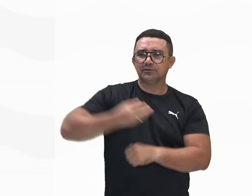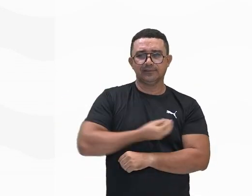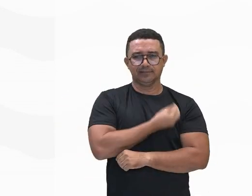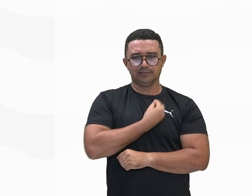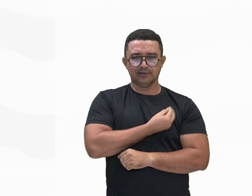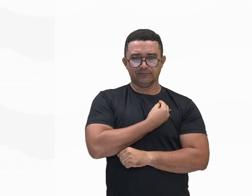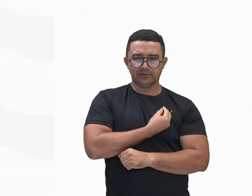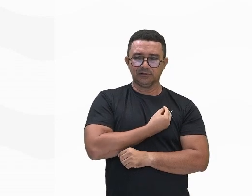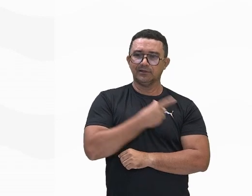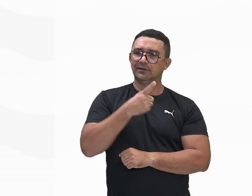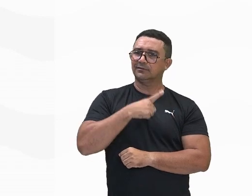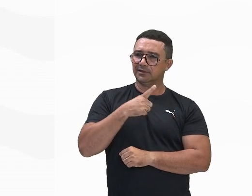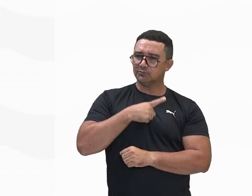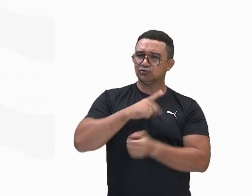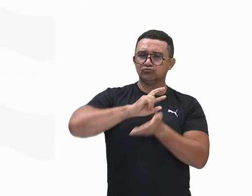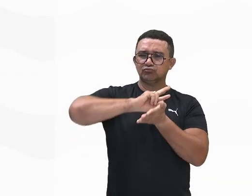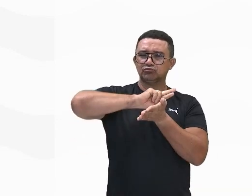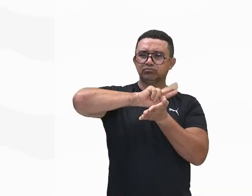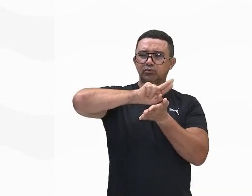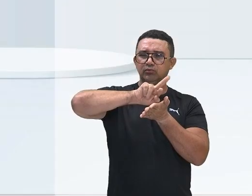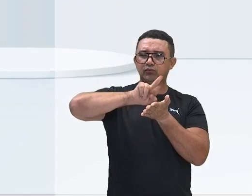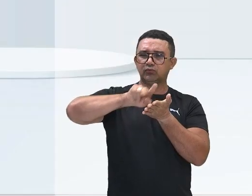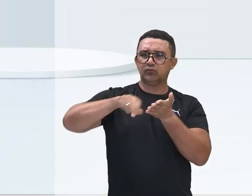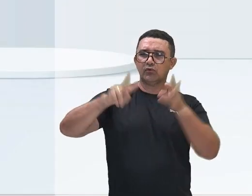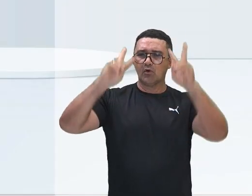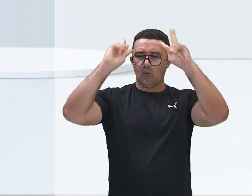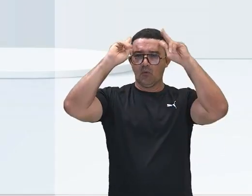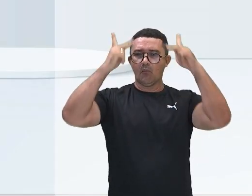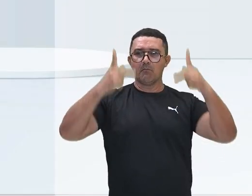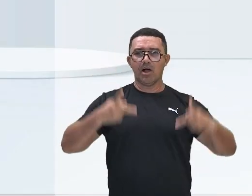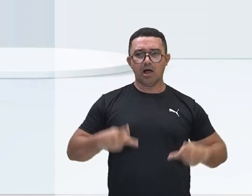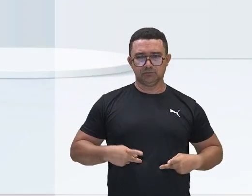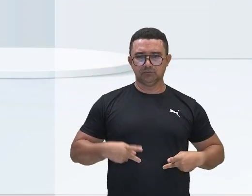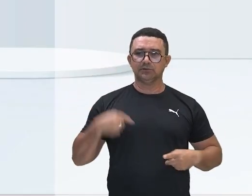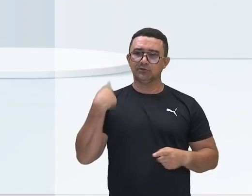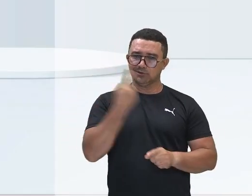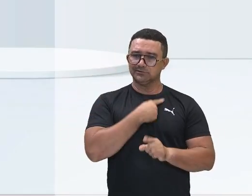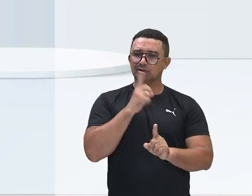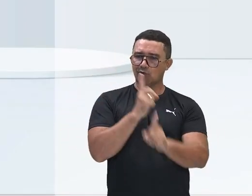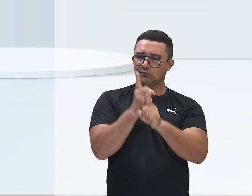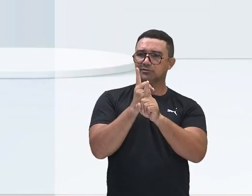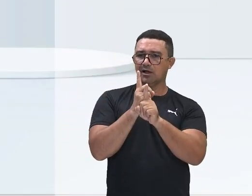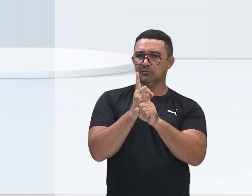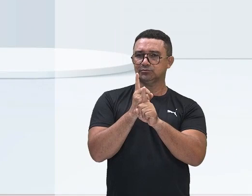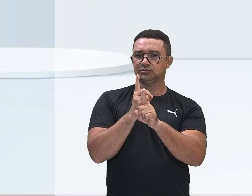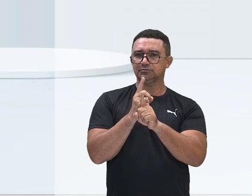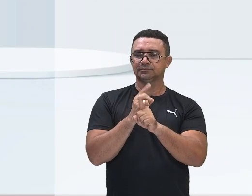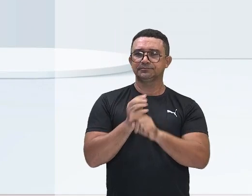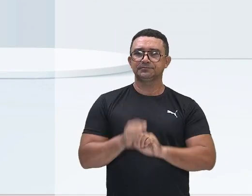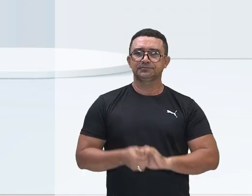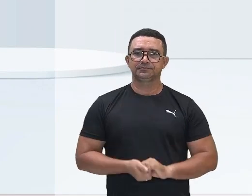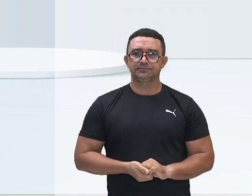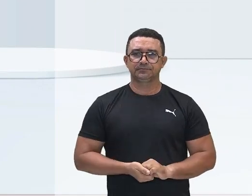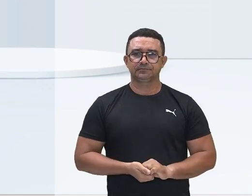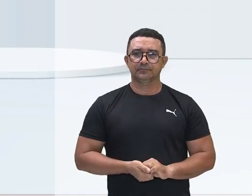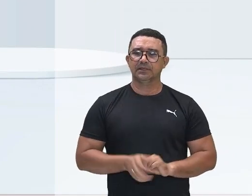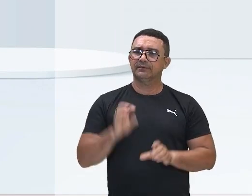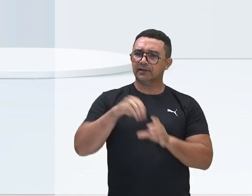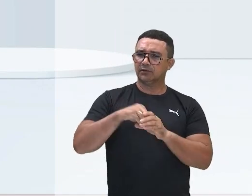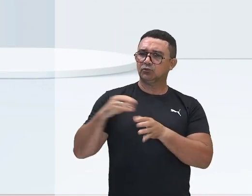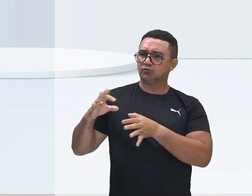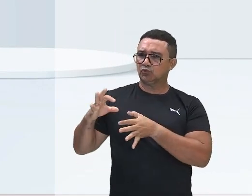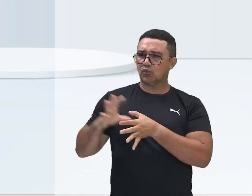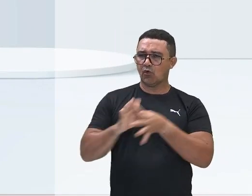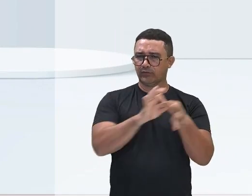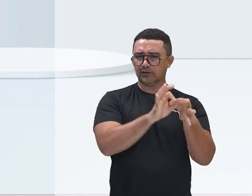grande diversidade humana que a gente encontra ao longo da nossa vida, tá? E aí, dentro deste contexto, é